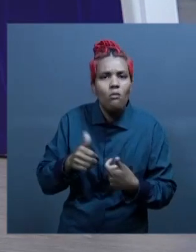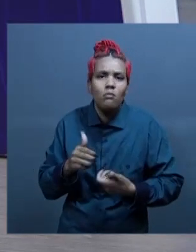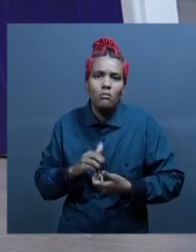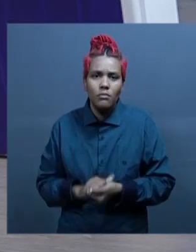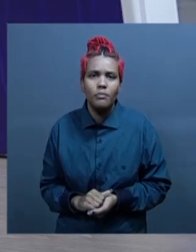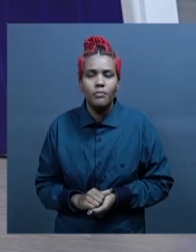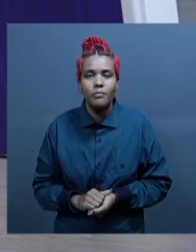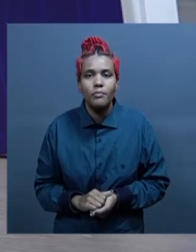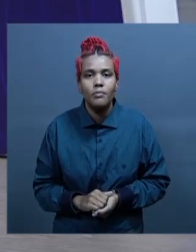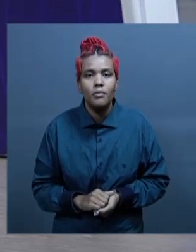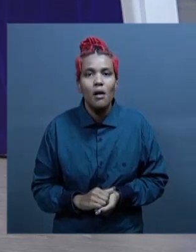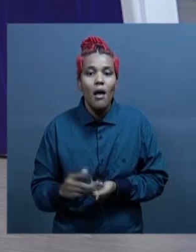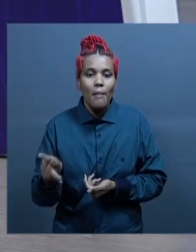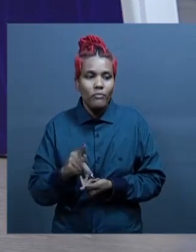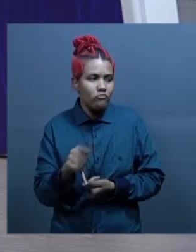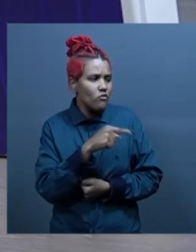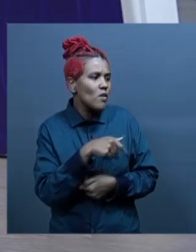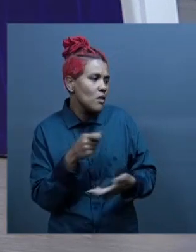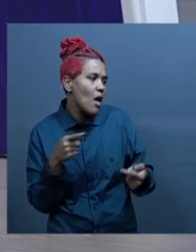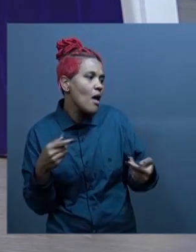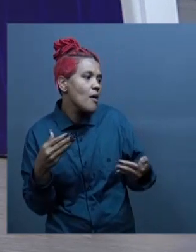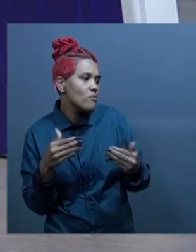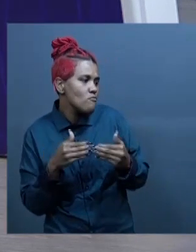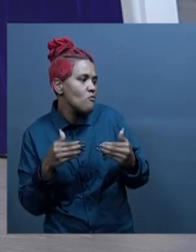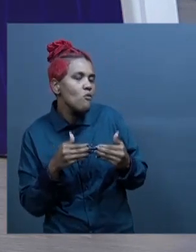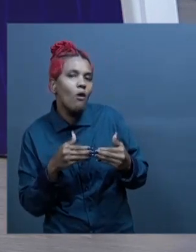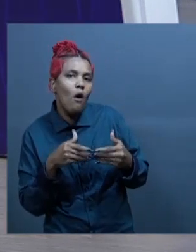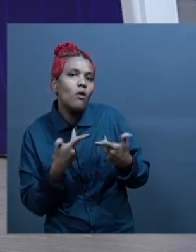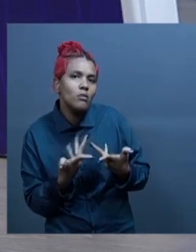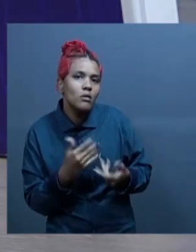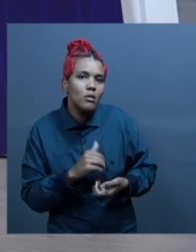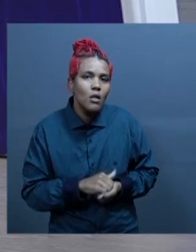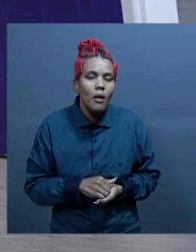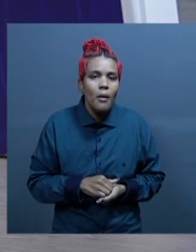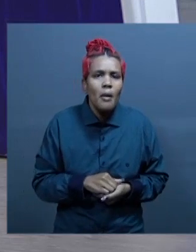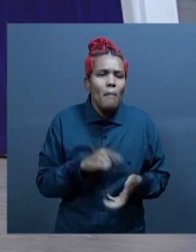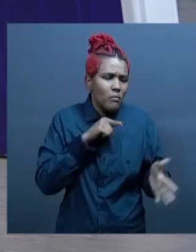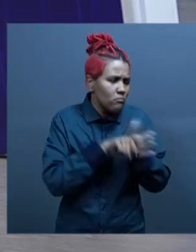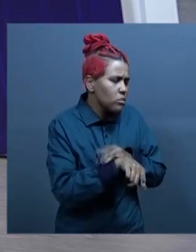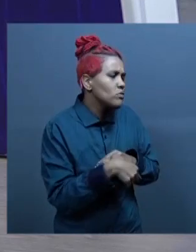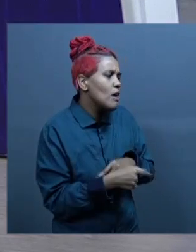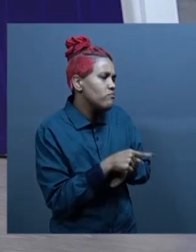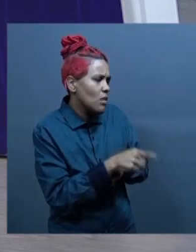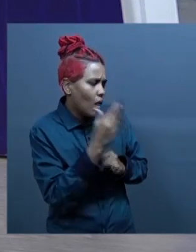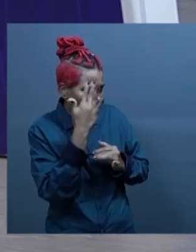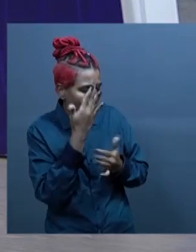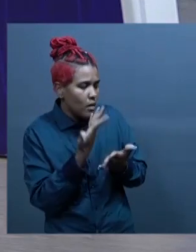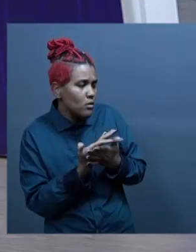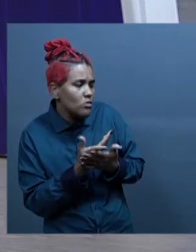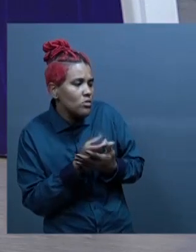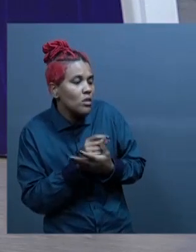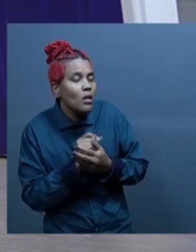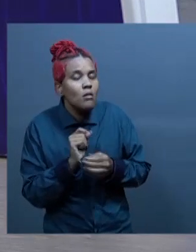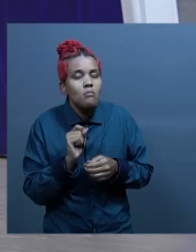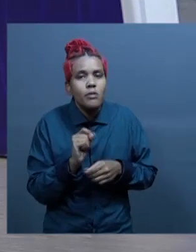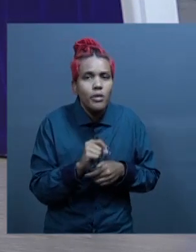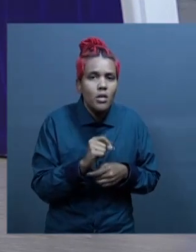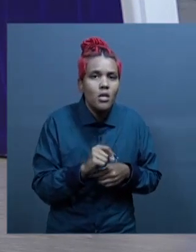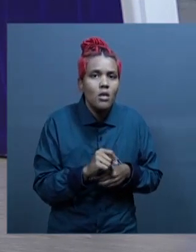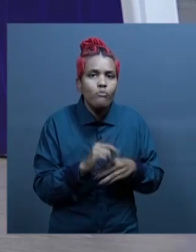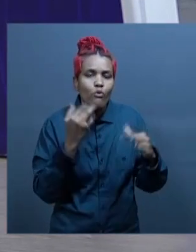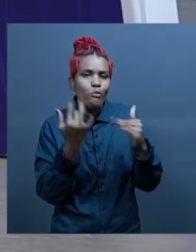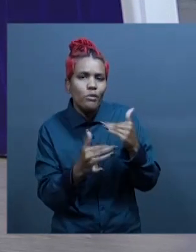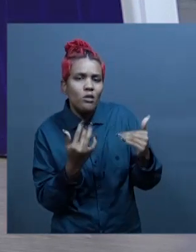professor renato você concorda e ainda acrescentar uma pergunta você acredita que a com as plataformas digitais